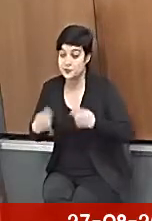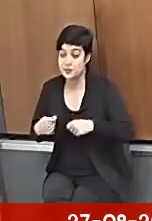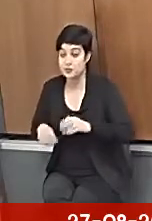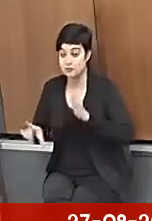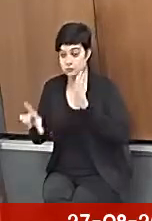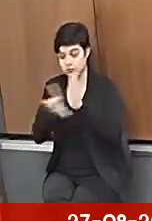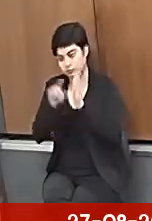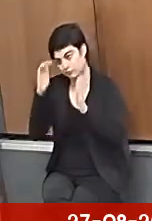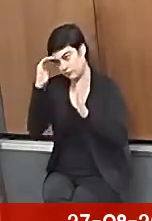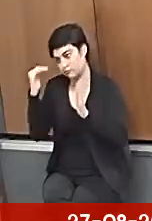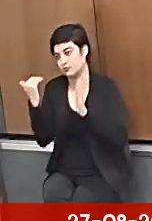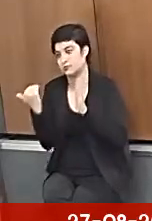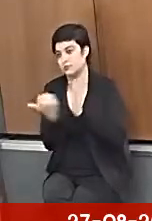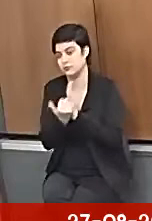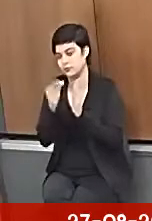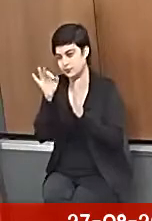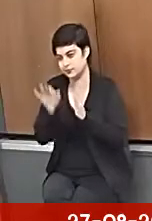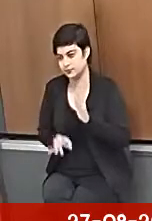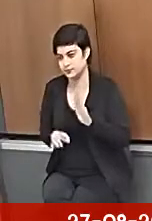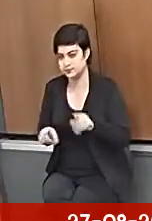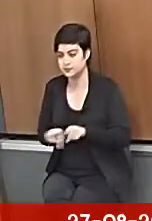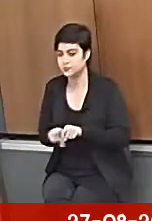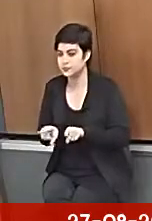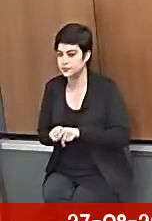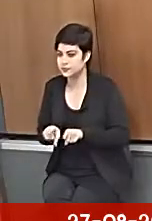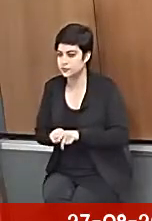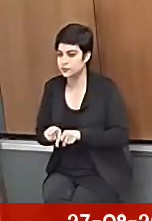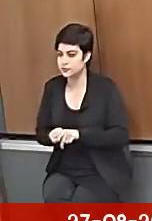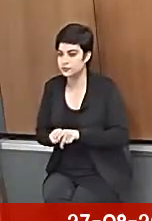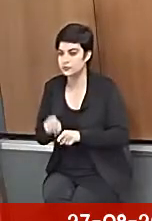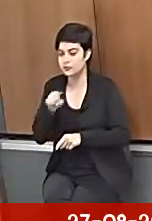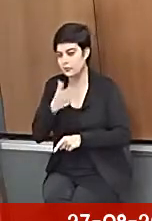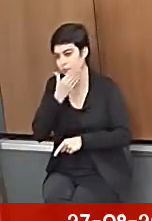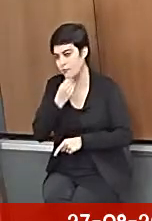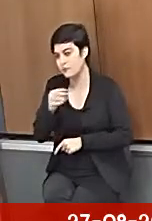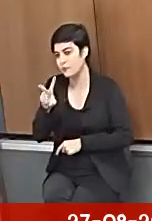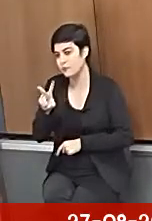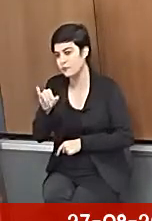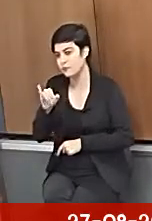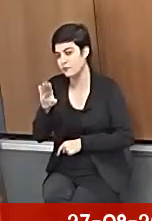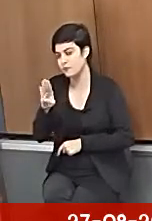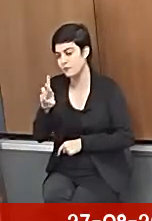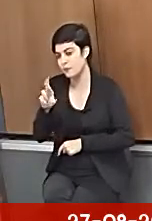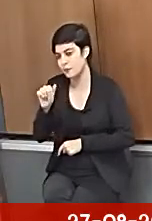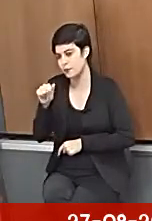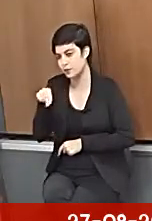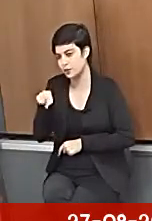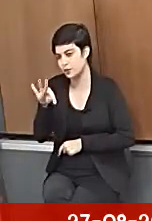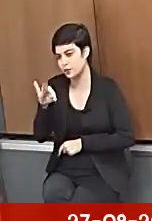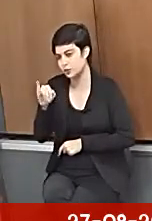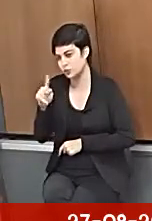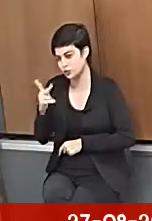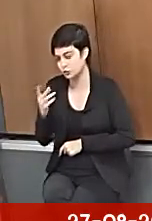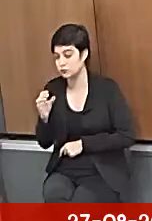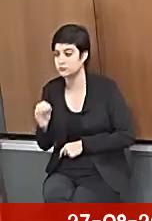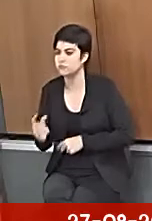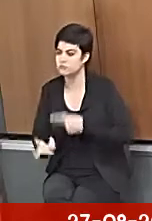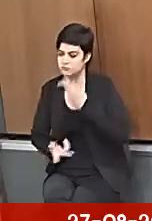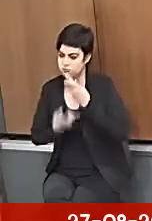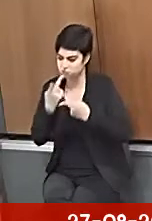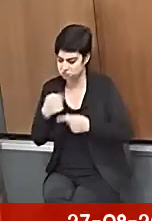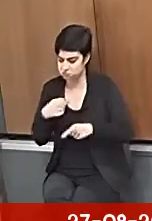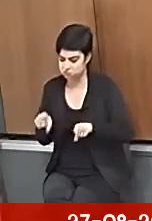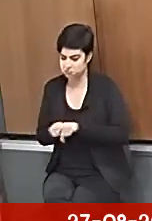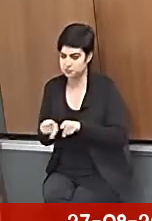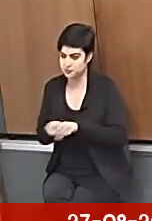dever da lei e acima de tudo eu faço das palavras ou vibrantes me permita garantir as minhas amigas na